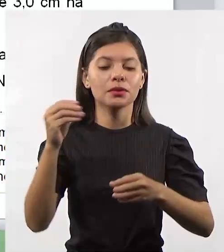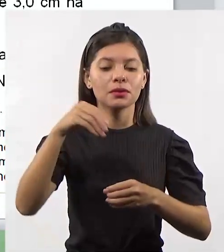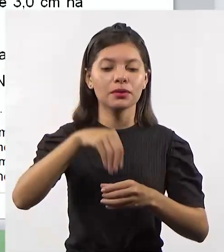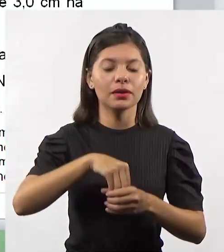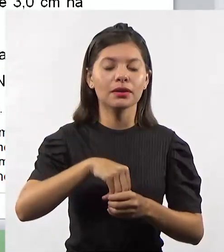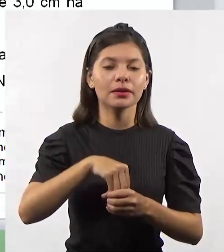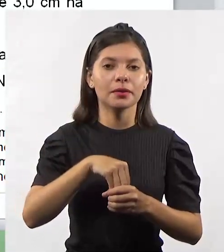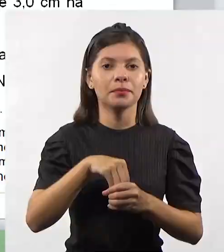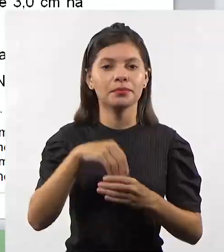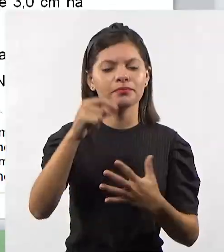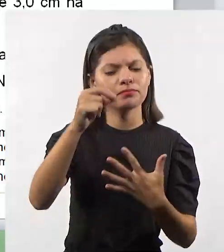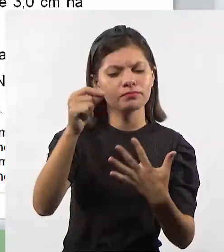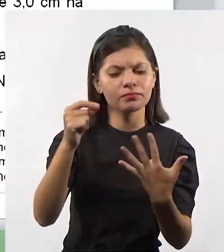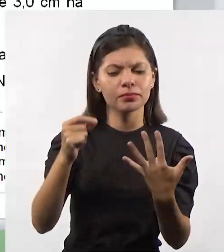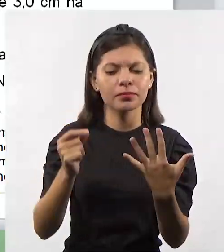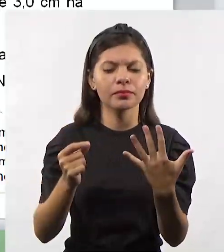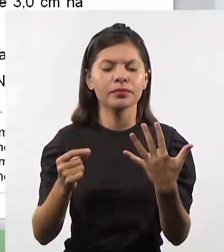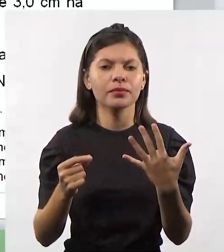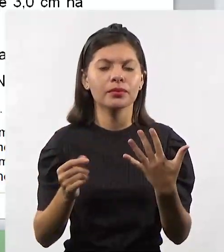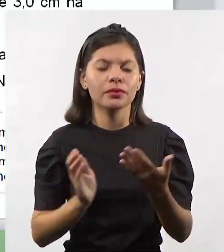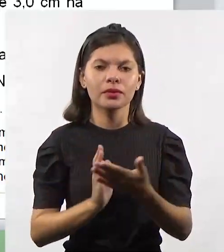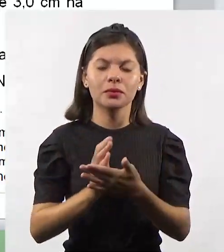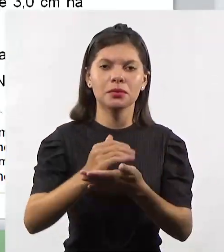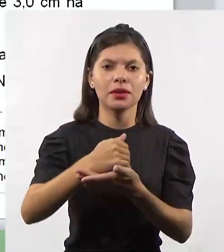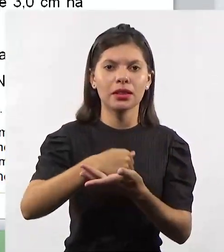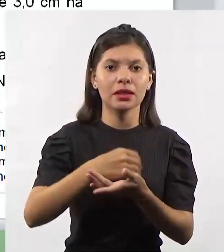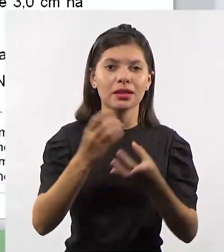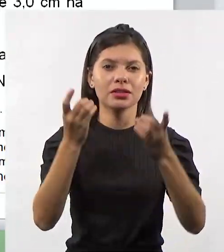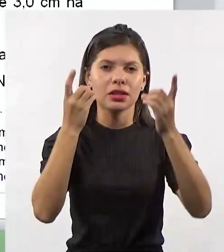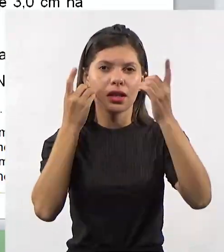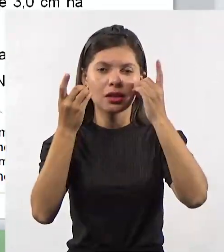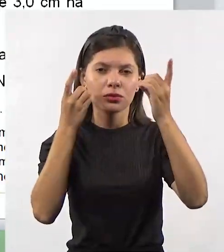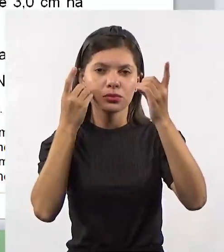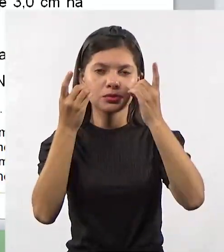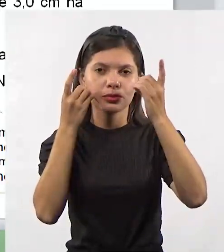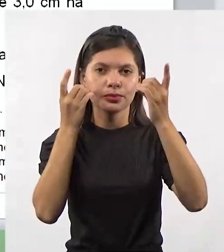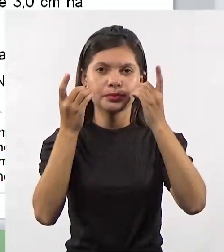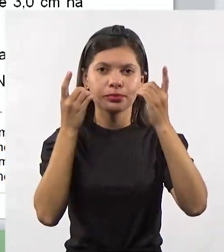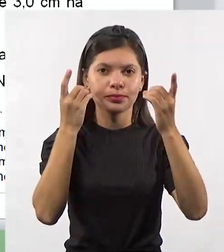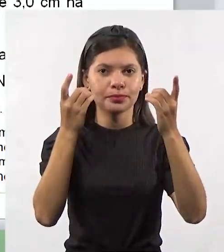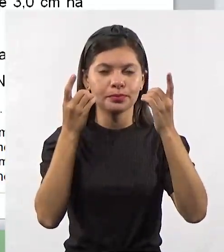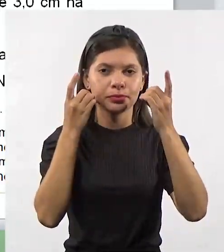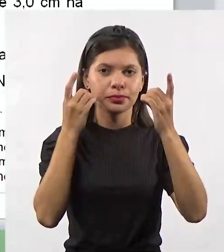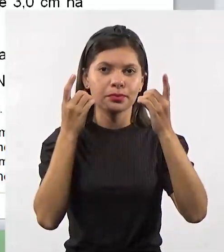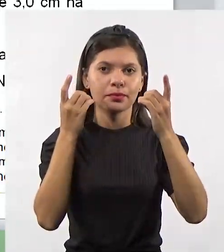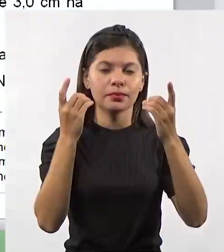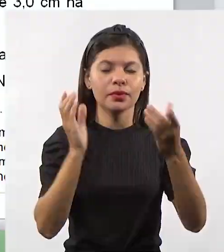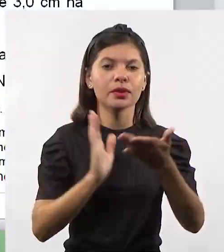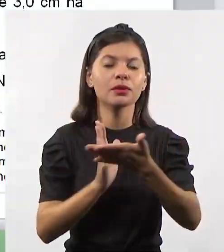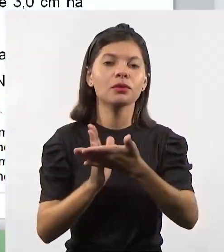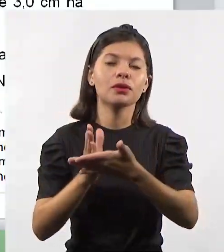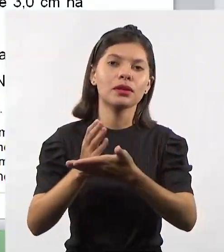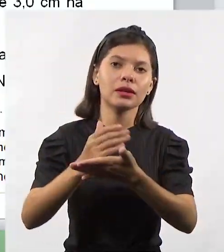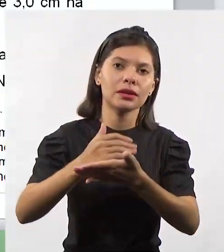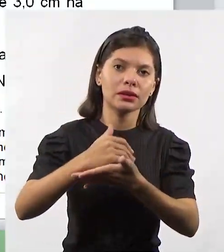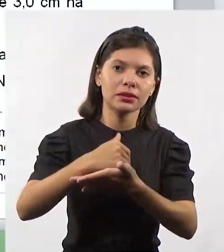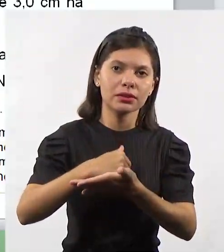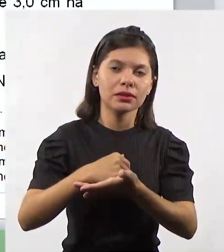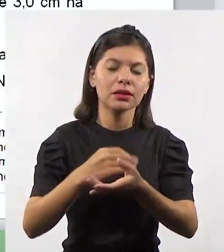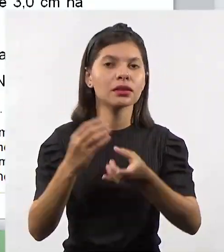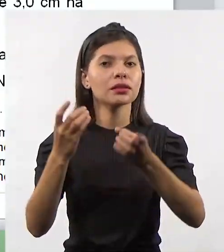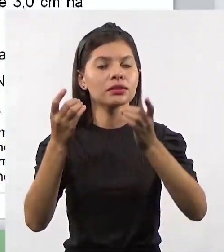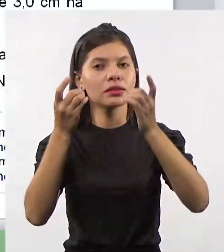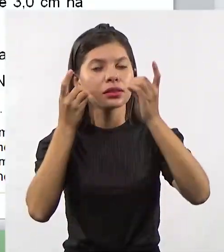qual é o instrumento de coleta de dados então para a coleta de